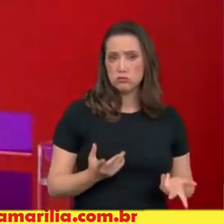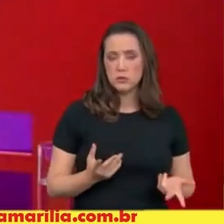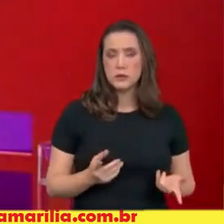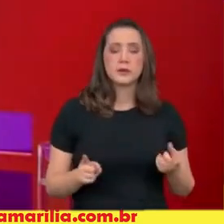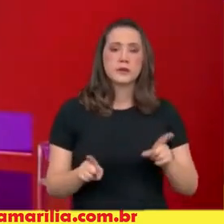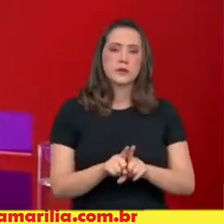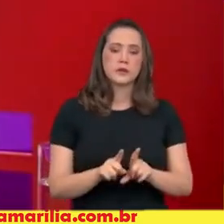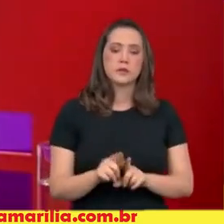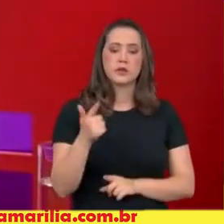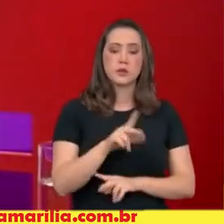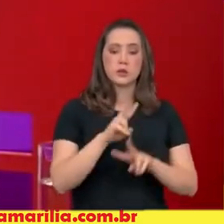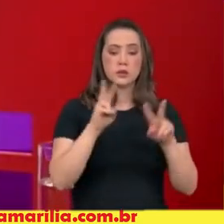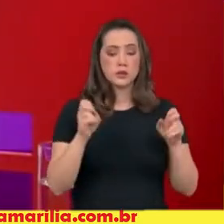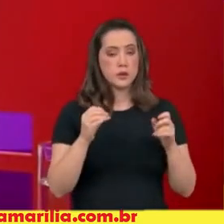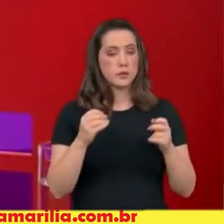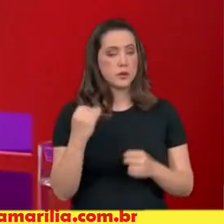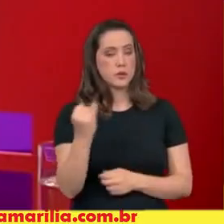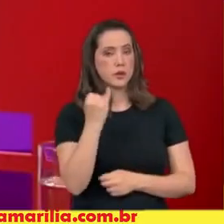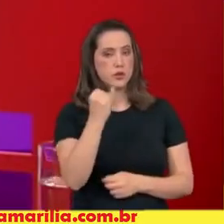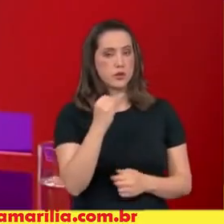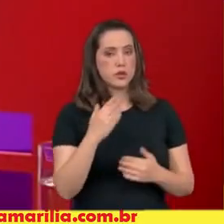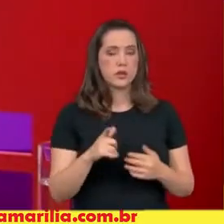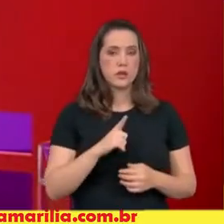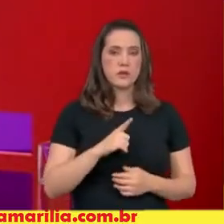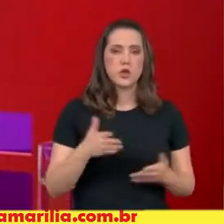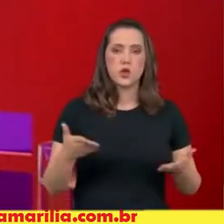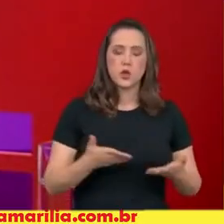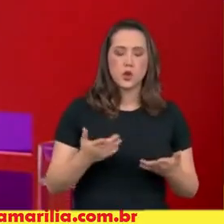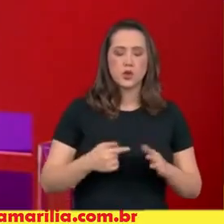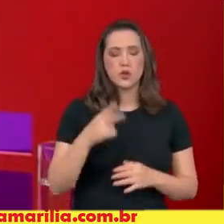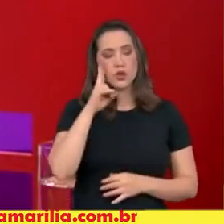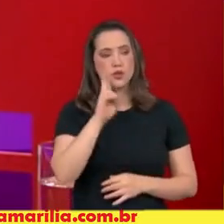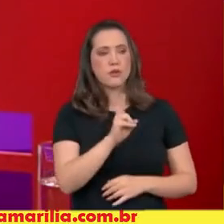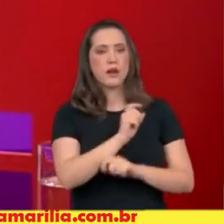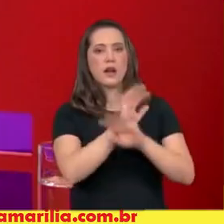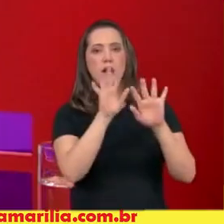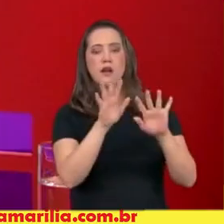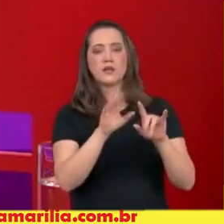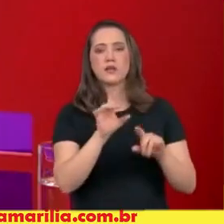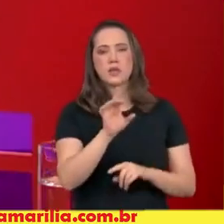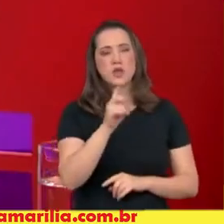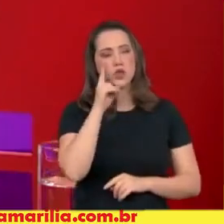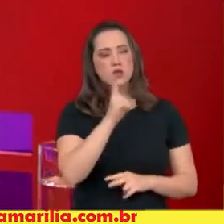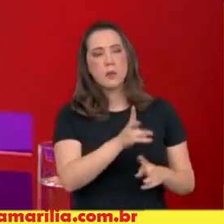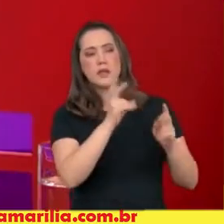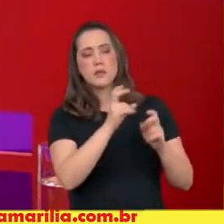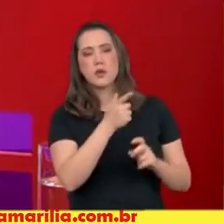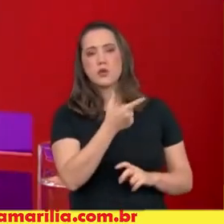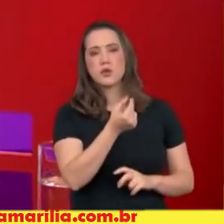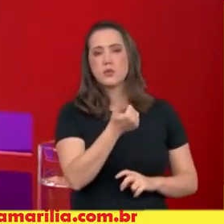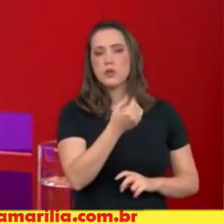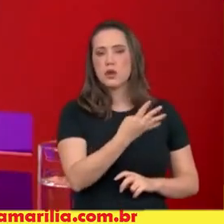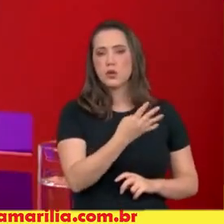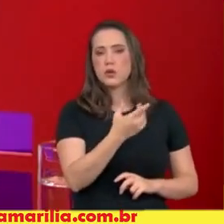coisa que apareceu e que hoje em dia está muito óbvio, mas só apareceu em 2014, 15, 16,